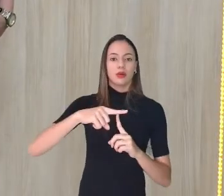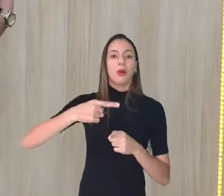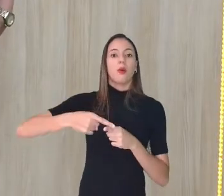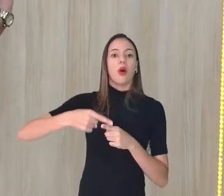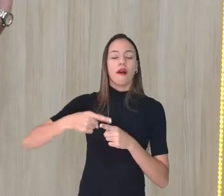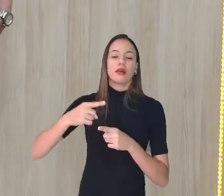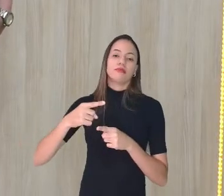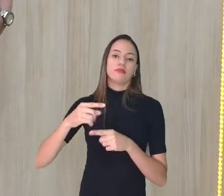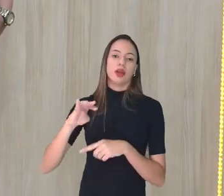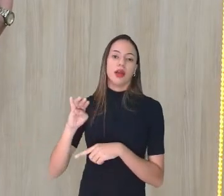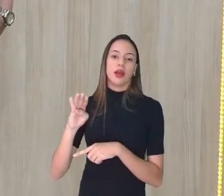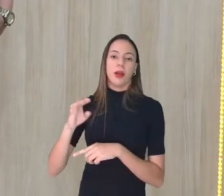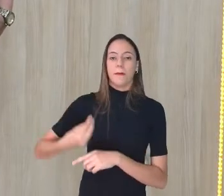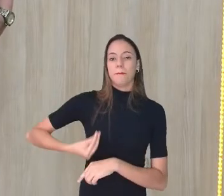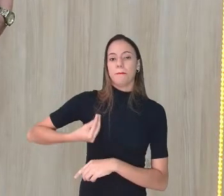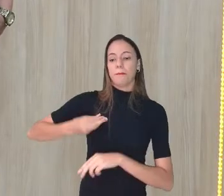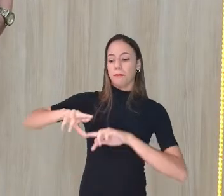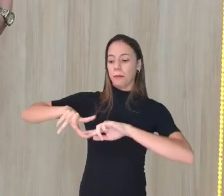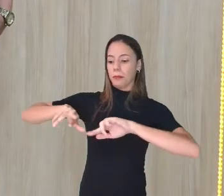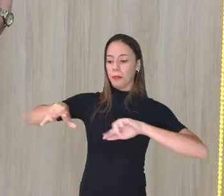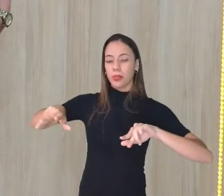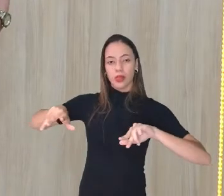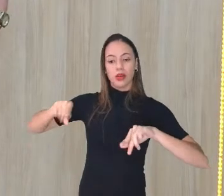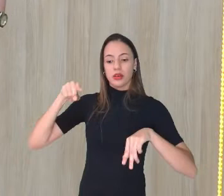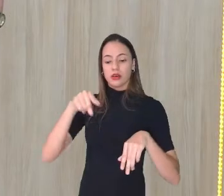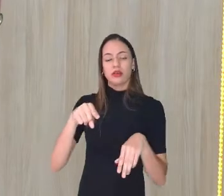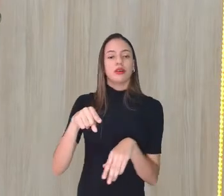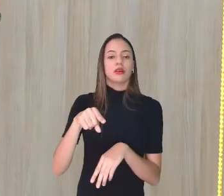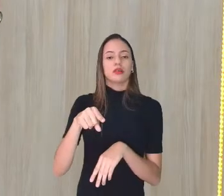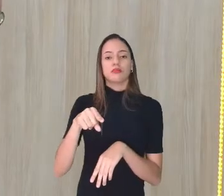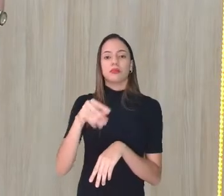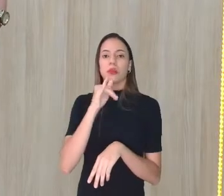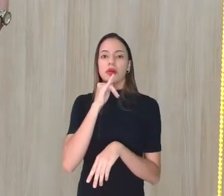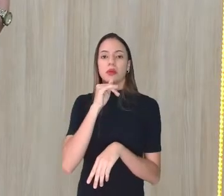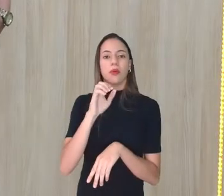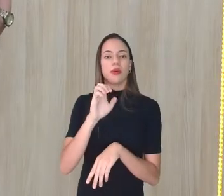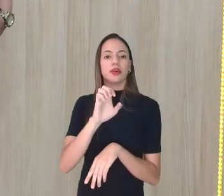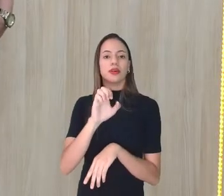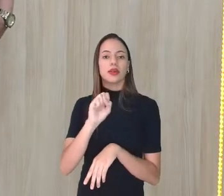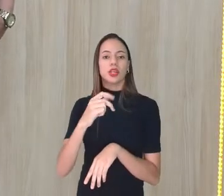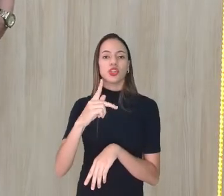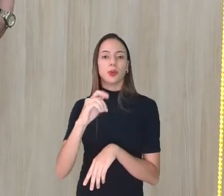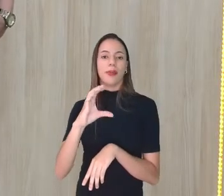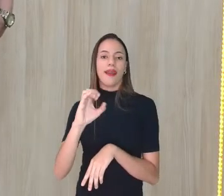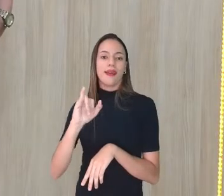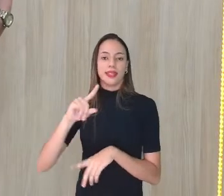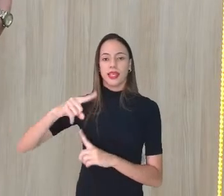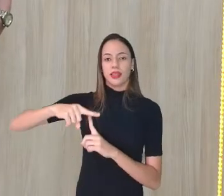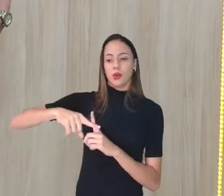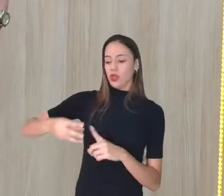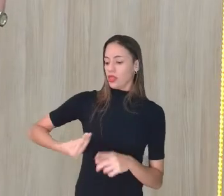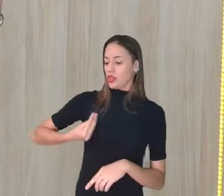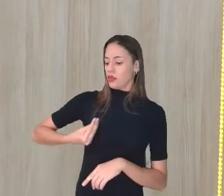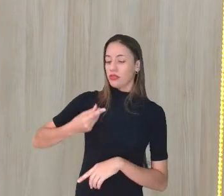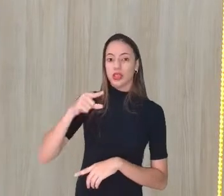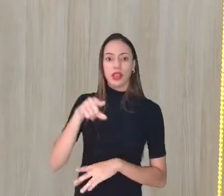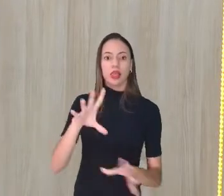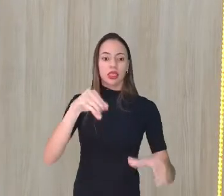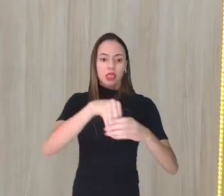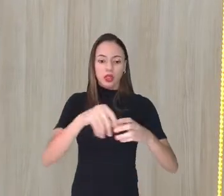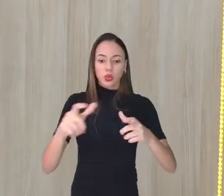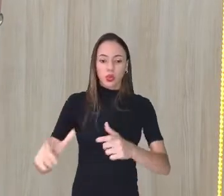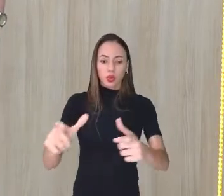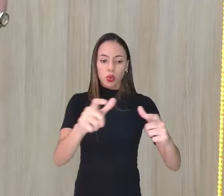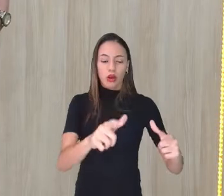biodiversidade, mas do que aquela espécie é capaz de fazer ali naquele ecossistema, né? E cada uma tem